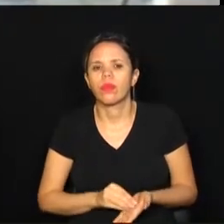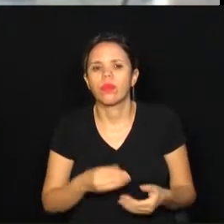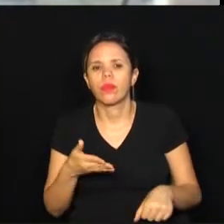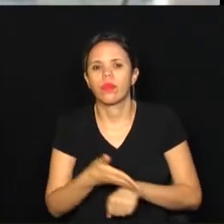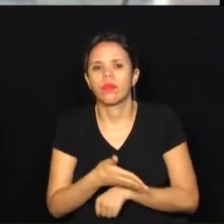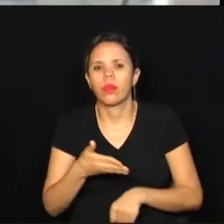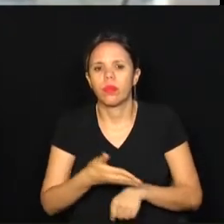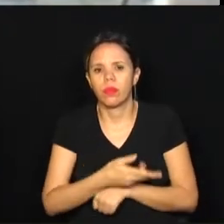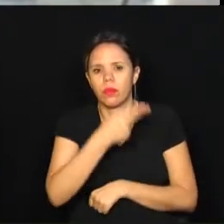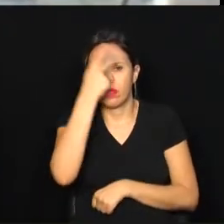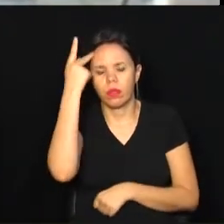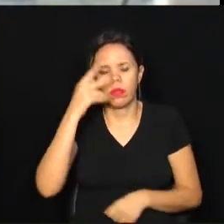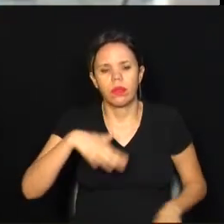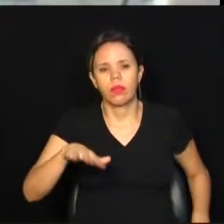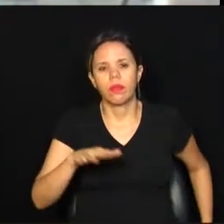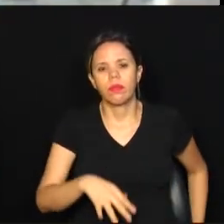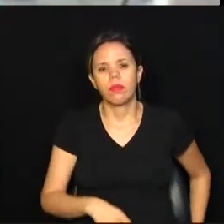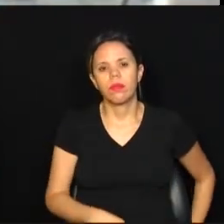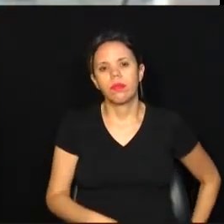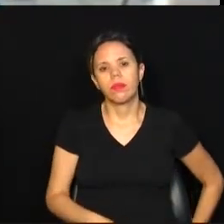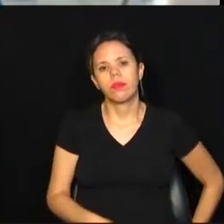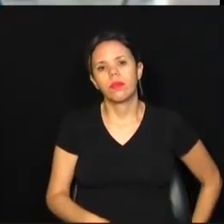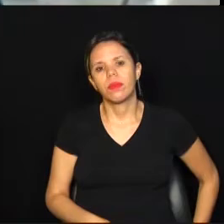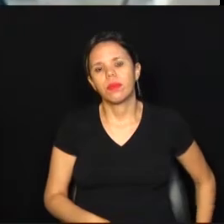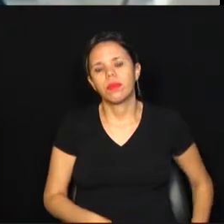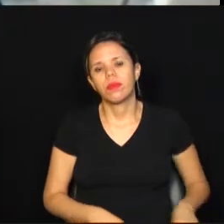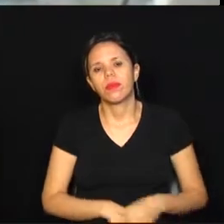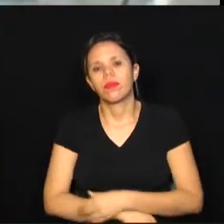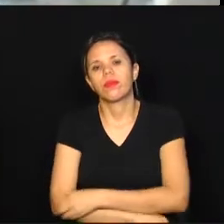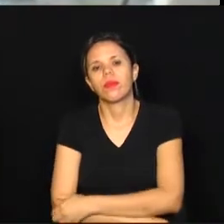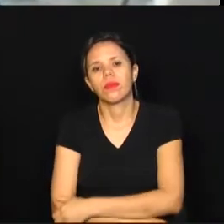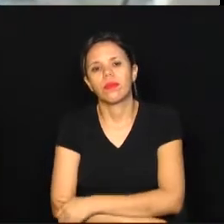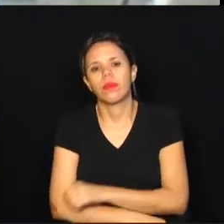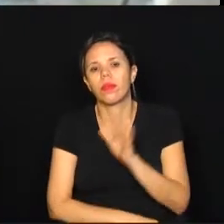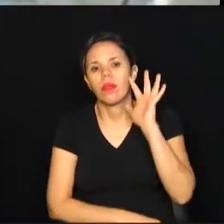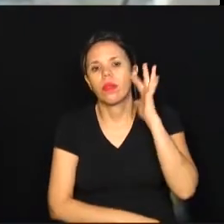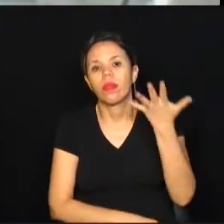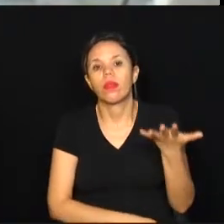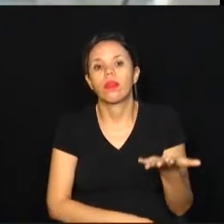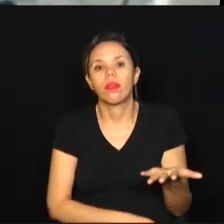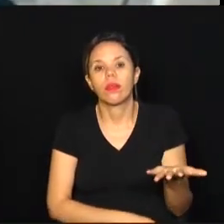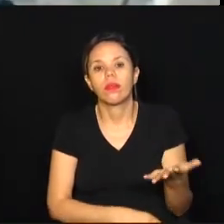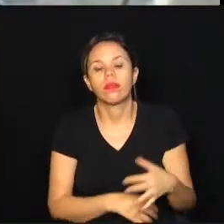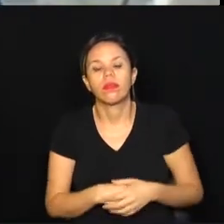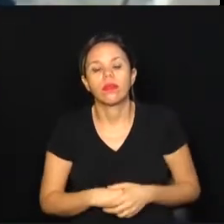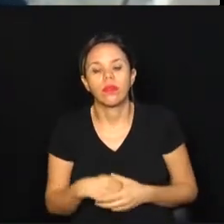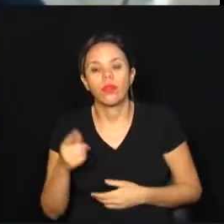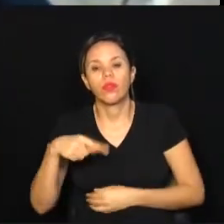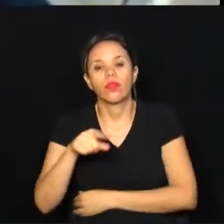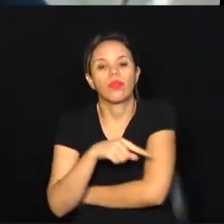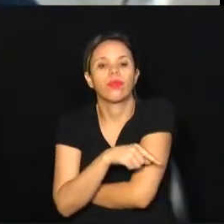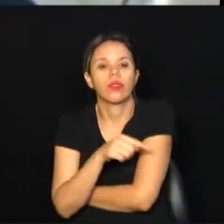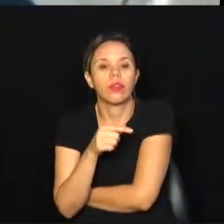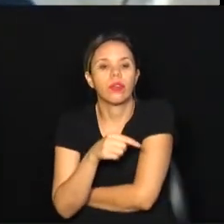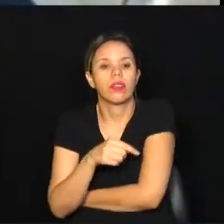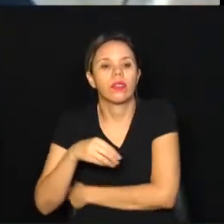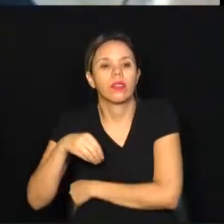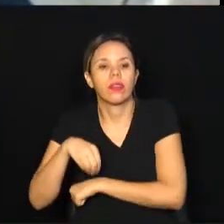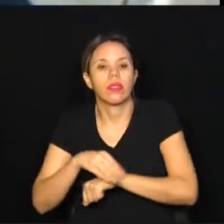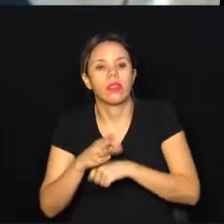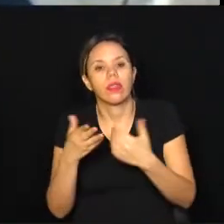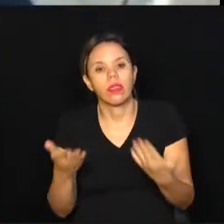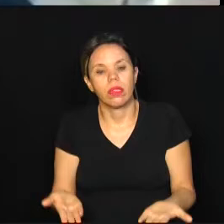participação popular. Então, resultado disso, quando você traz aqui